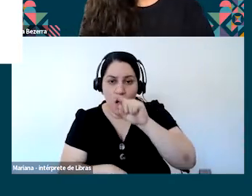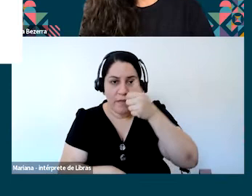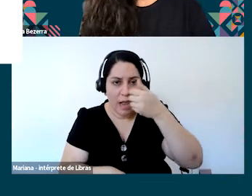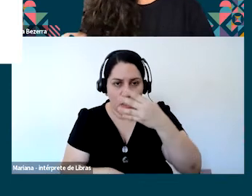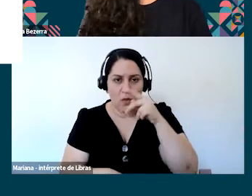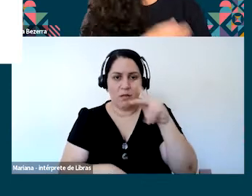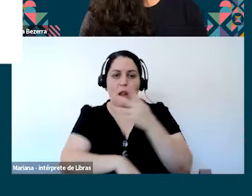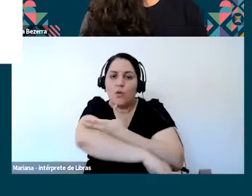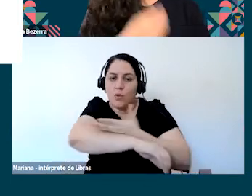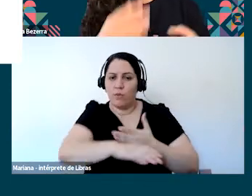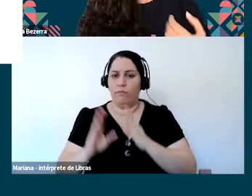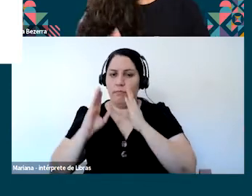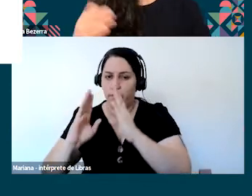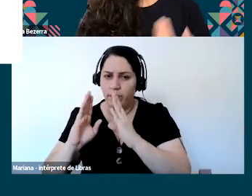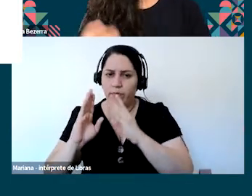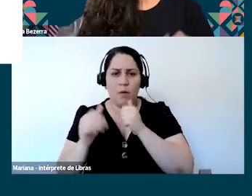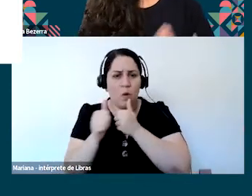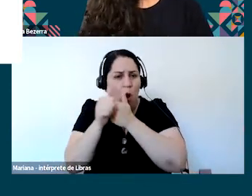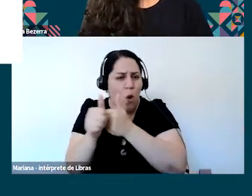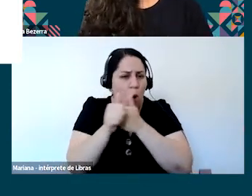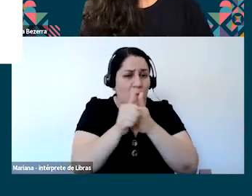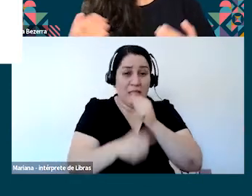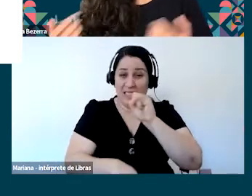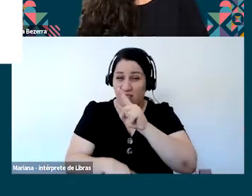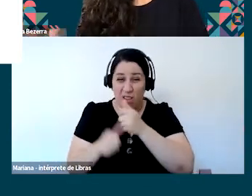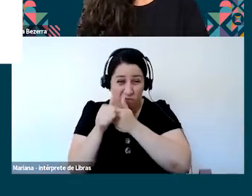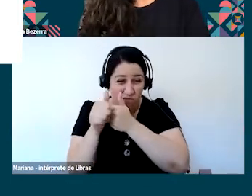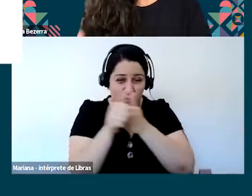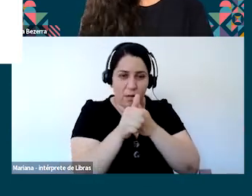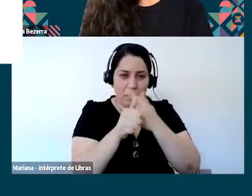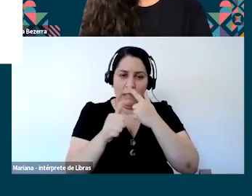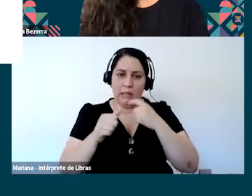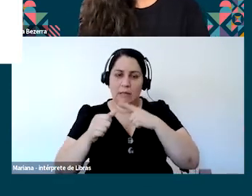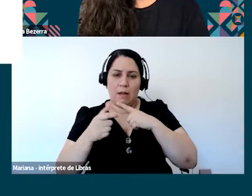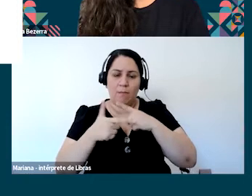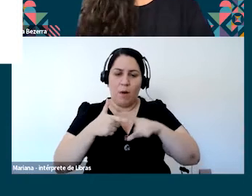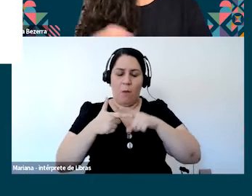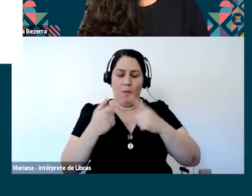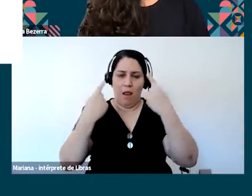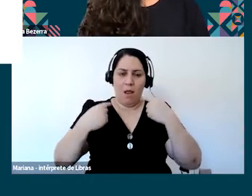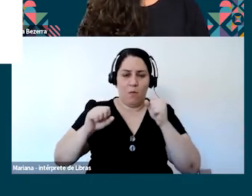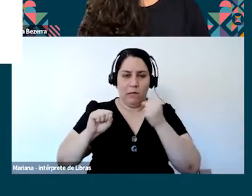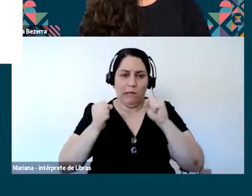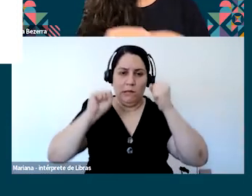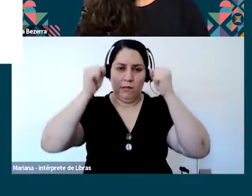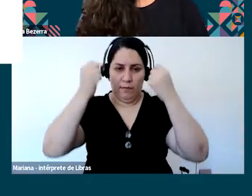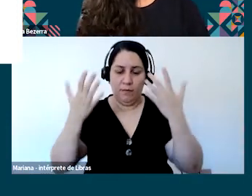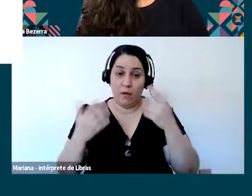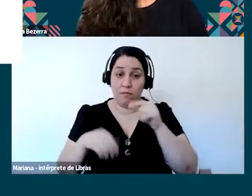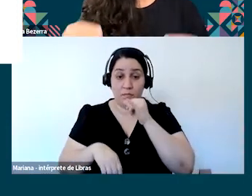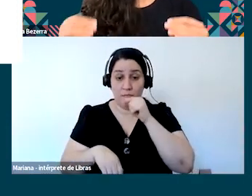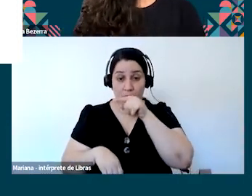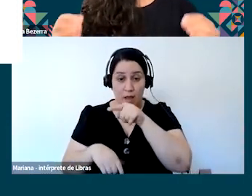tomar café da manhã, porque senão pode causar alguns estresse para ela devido a não seguir a rotina. E aí a Alexa ajuda